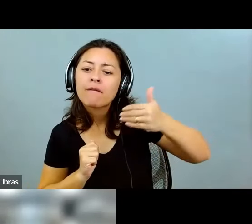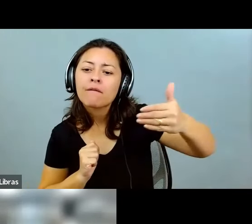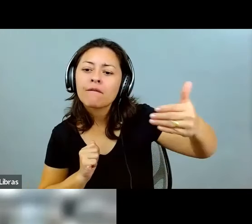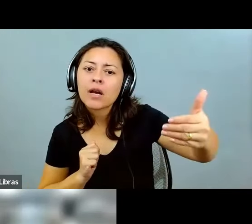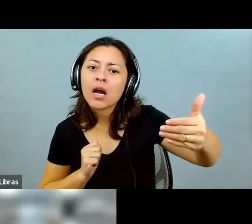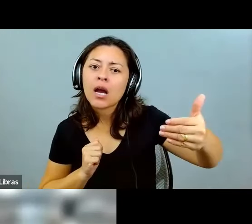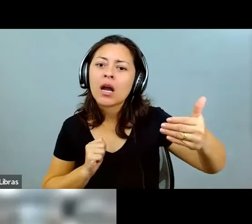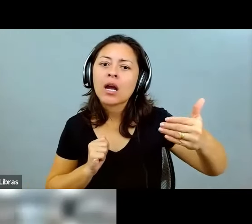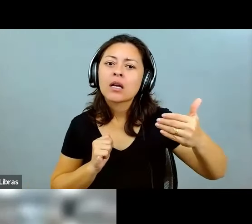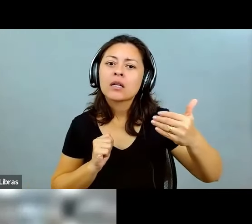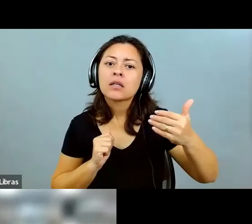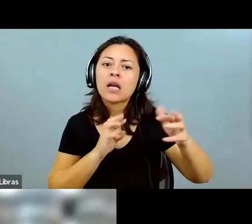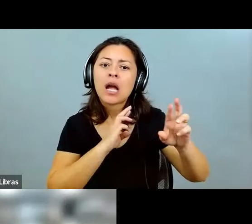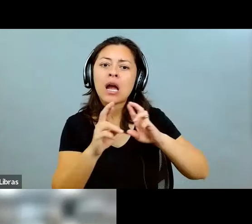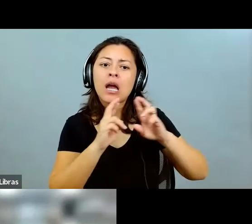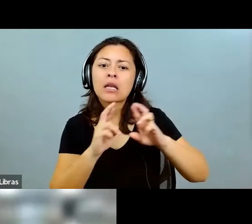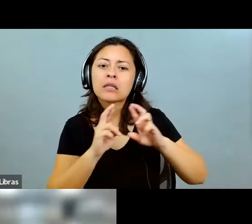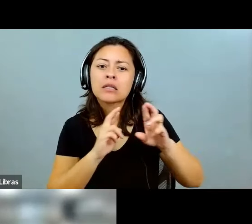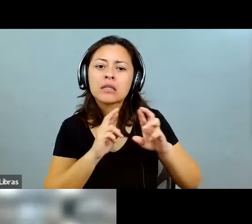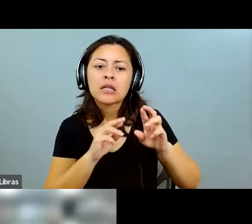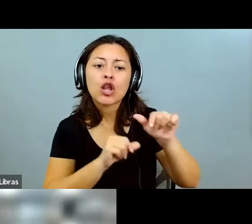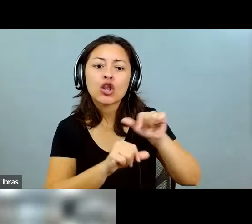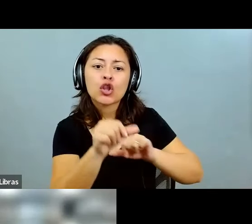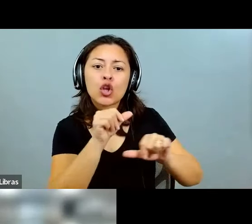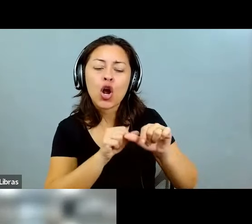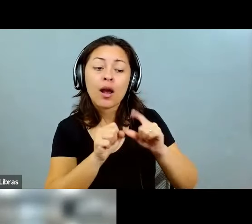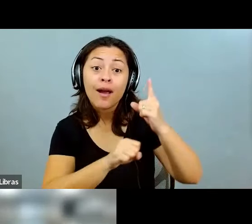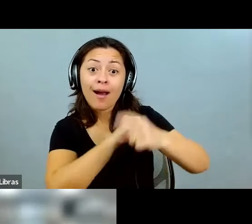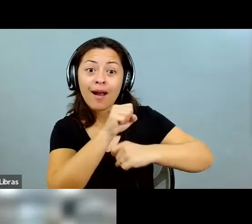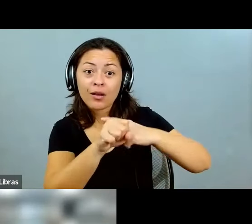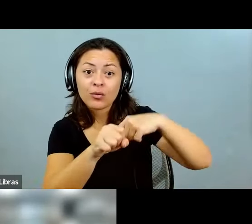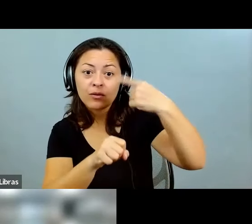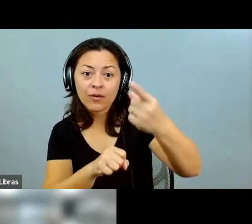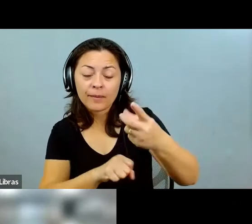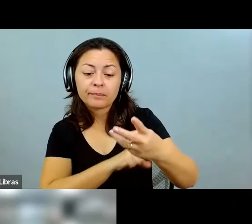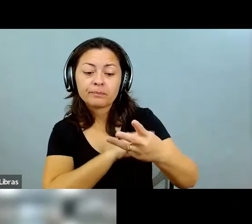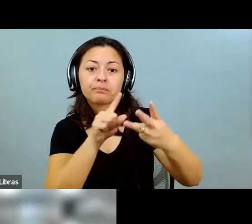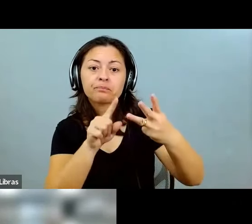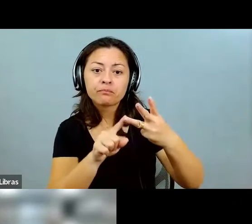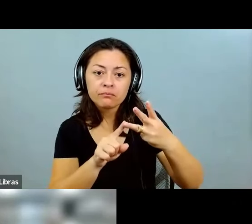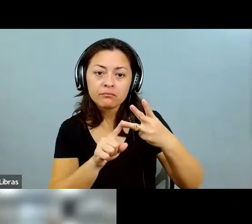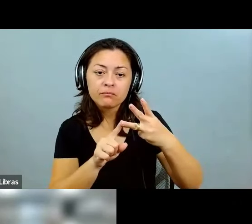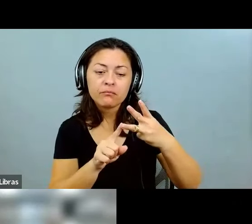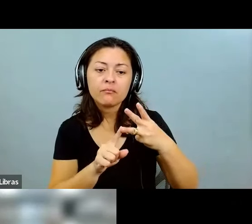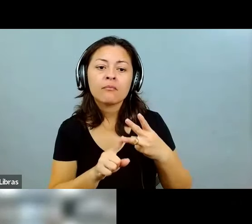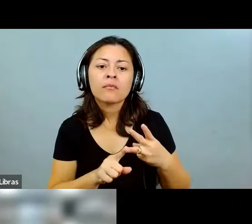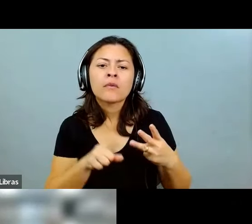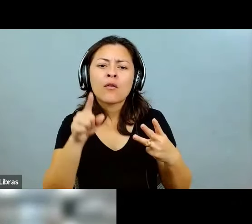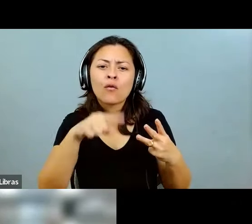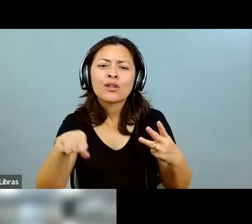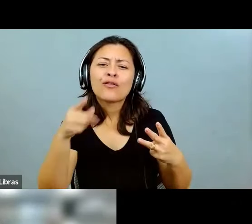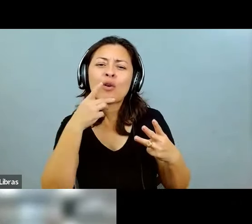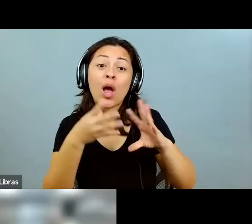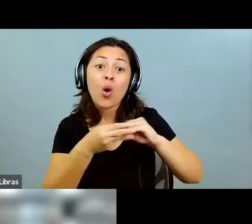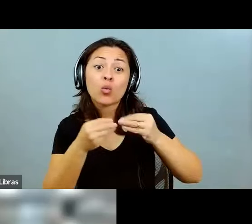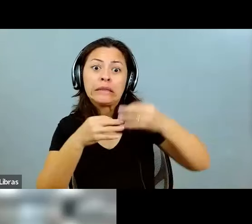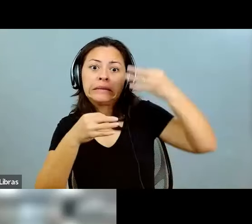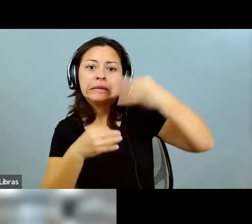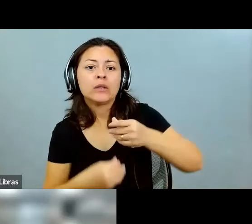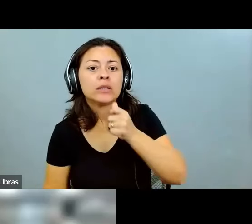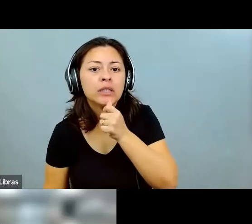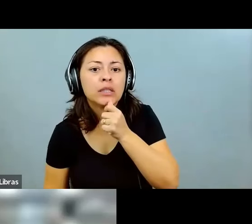comportar a relação de troca na 24 25 e por fim eh dada a visão de vocês dessa incerteza no algodão se é provável também